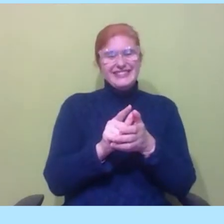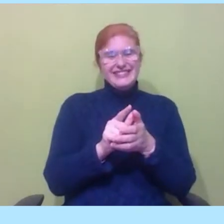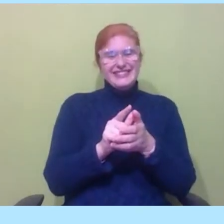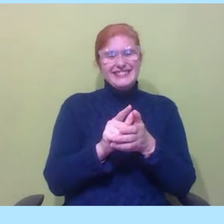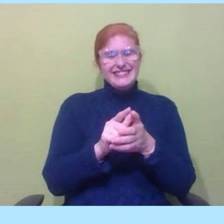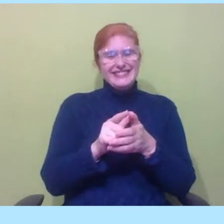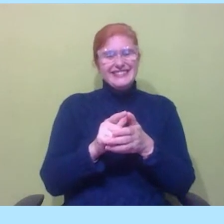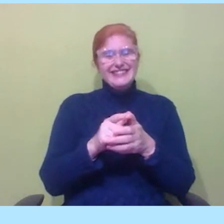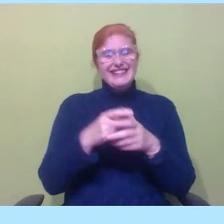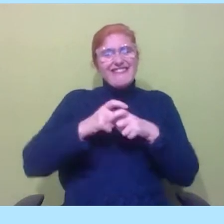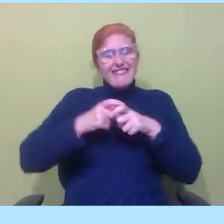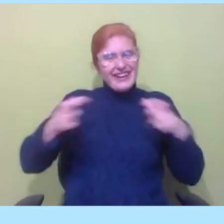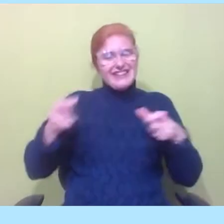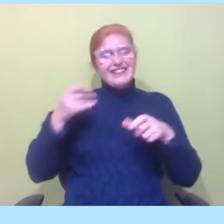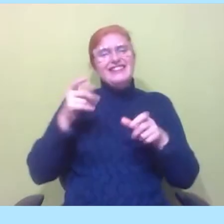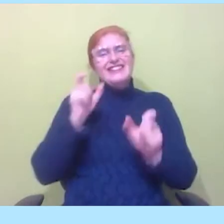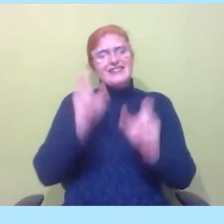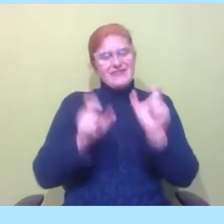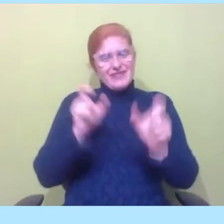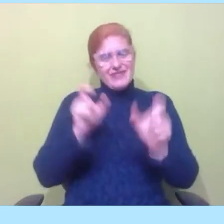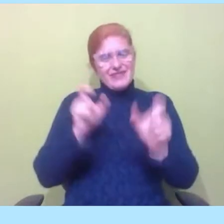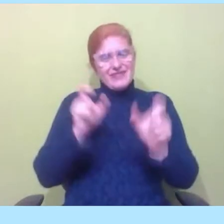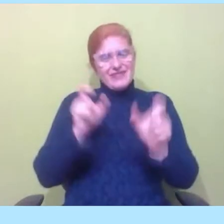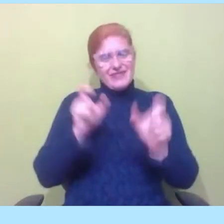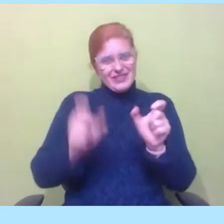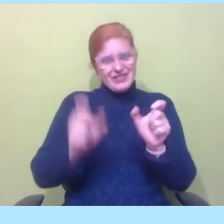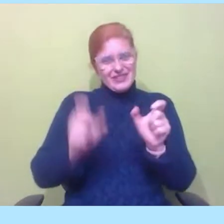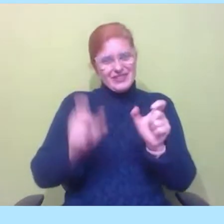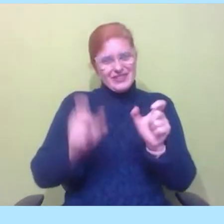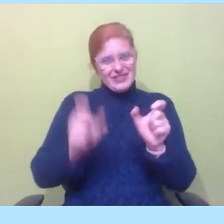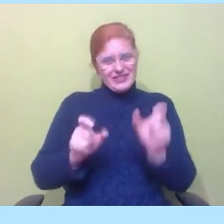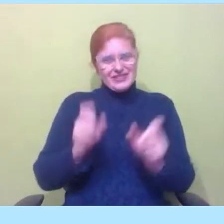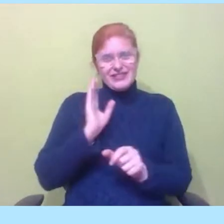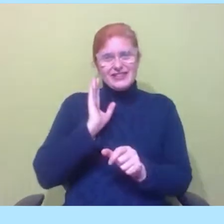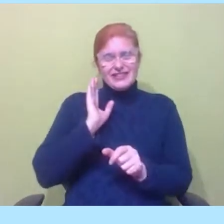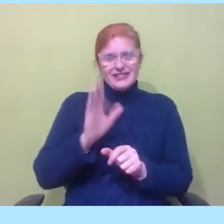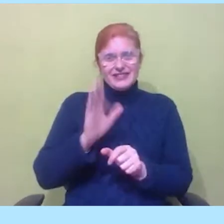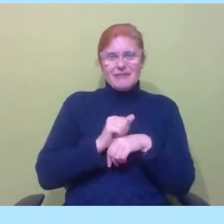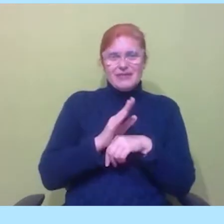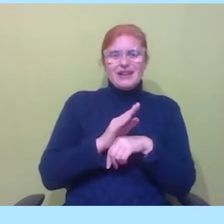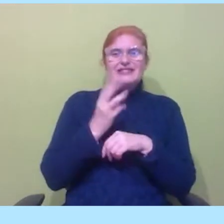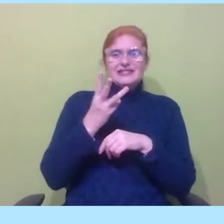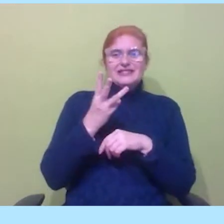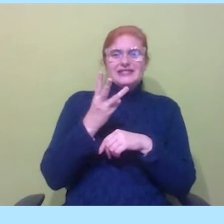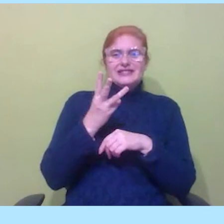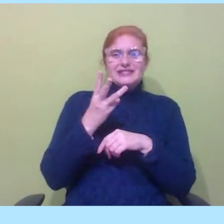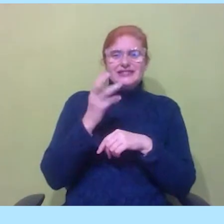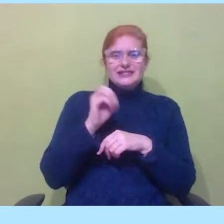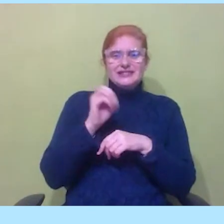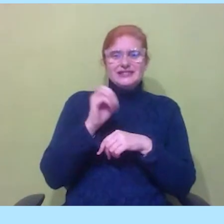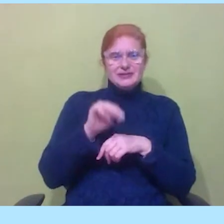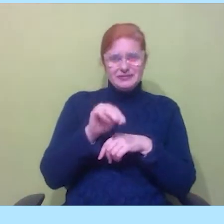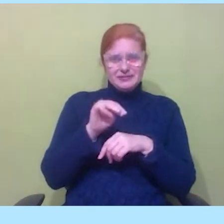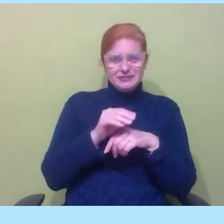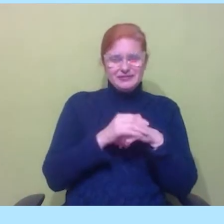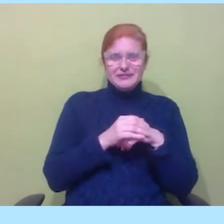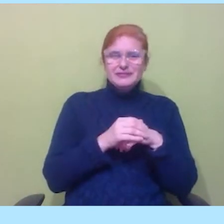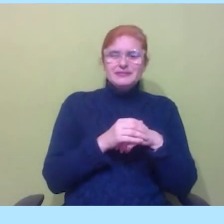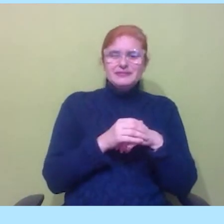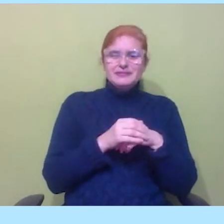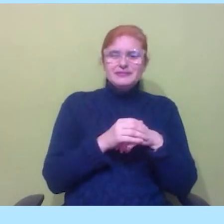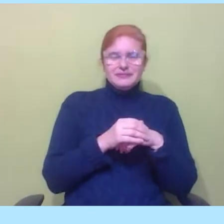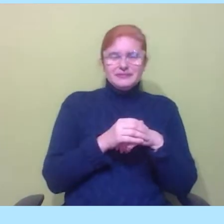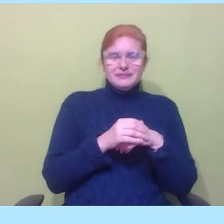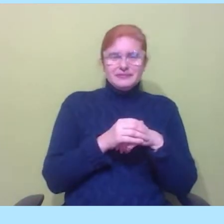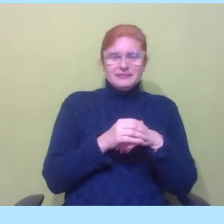já passamos mais de meia hora da nossa prazo aqui. Queria muito agradecer a vocês duas, né,